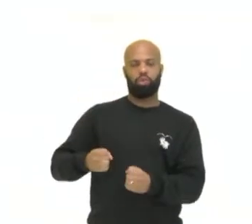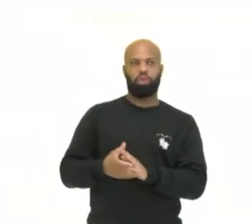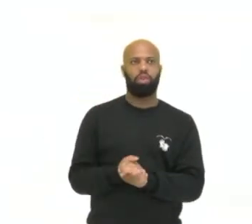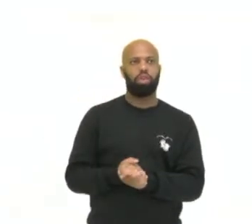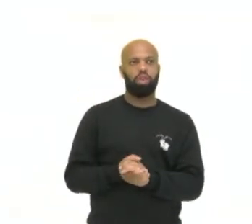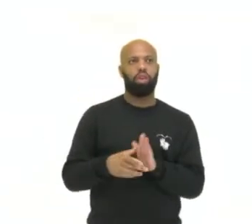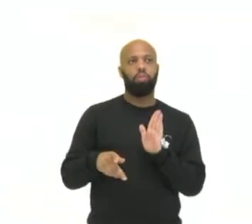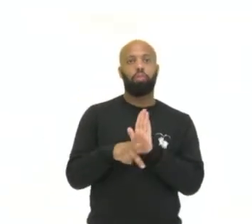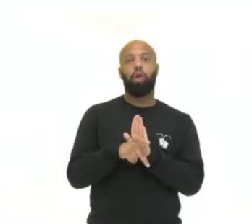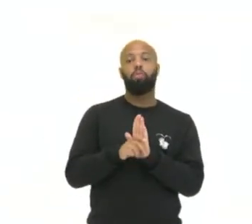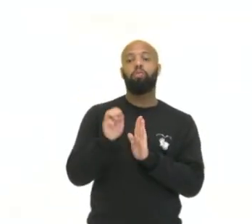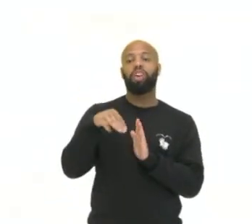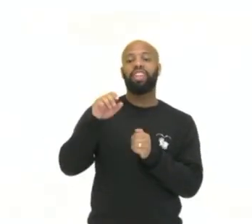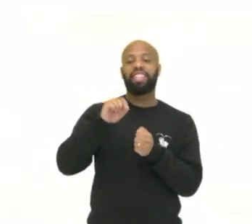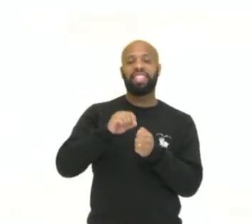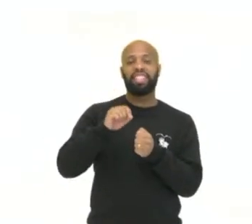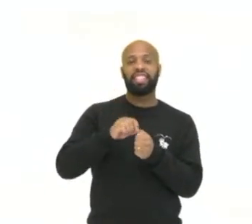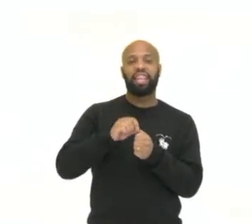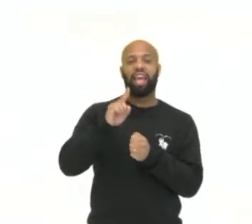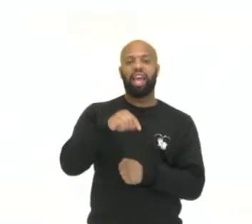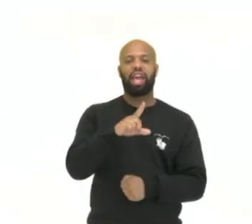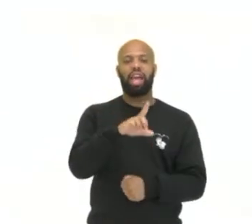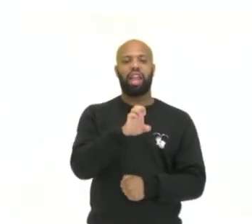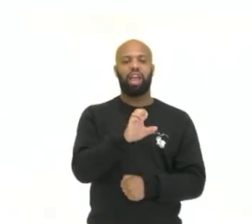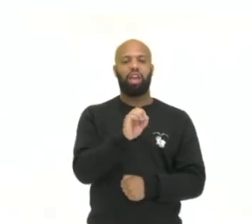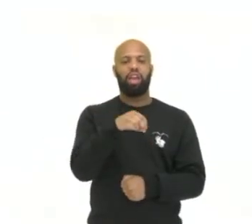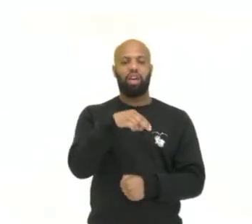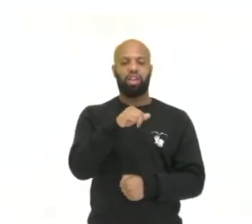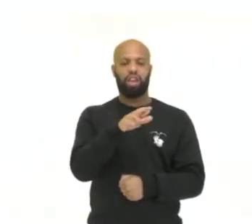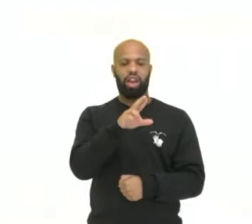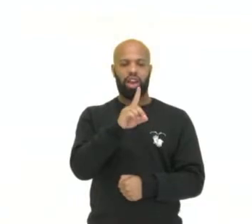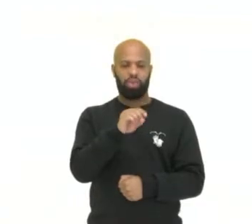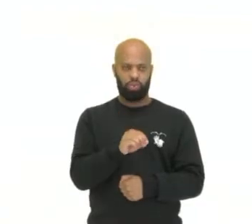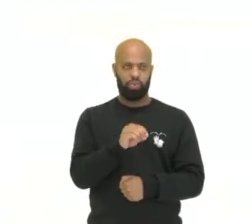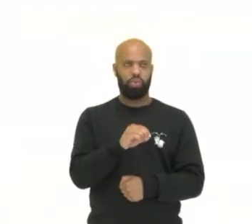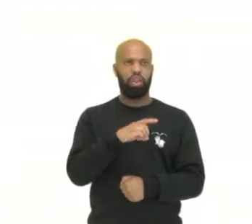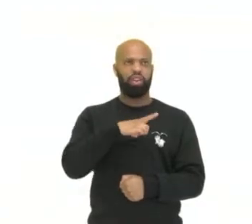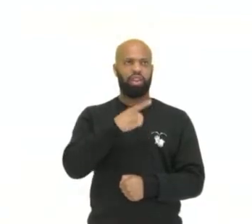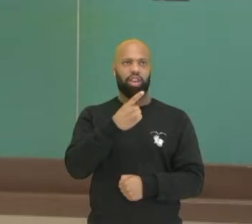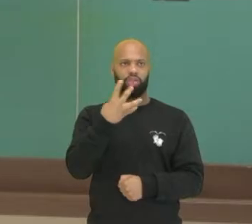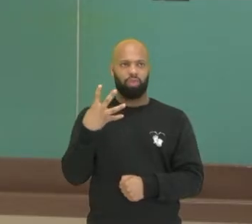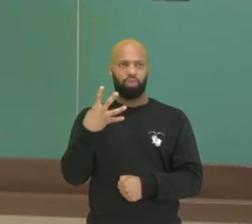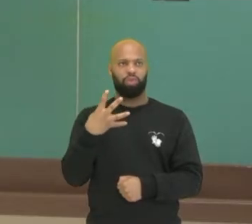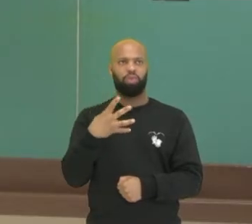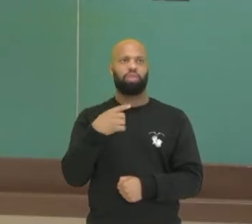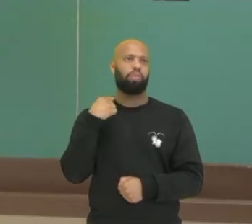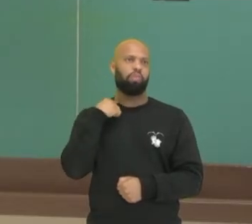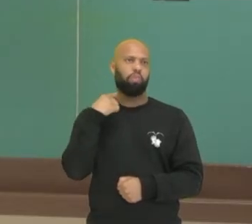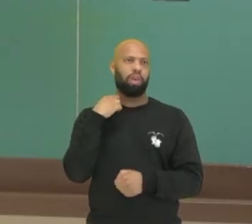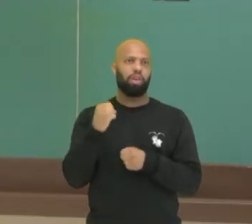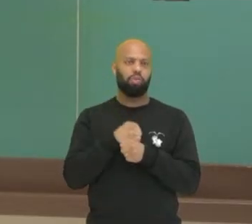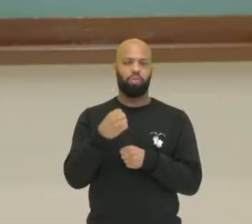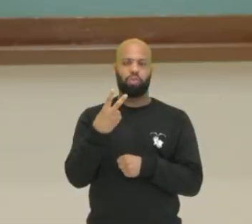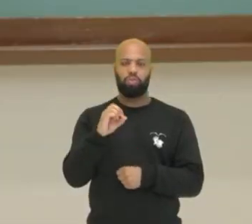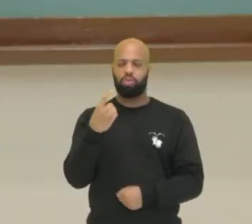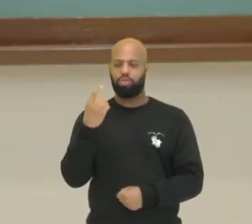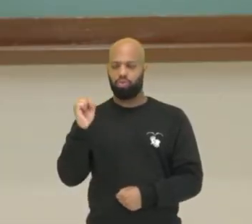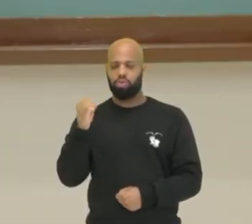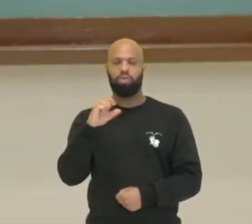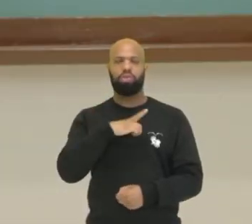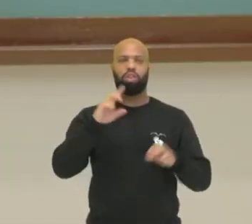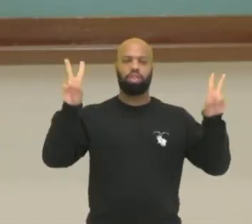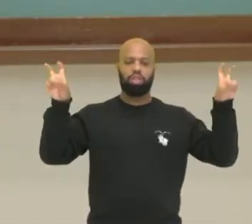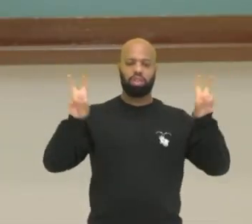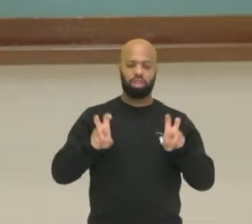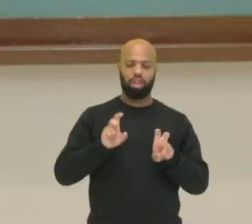Leonardo Guimarães, 14 de maio de 2018. Né? Então, observe que tem o subtítulo. Né? O que é o subtítulo numa